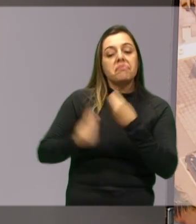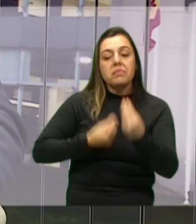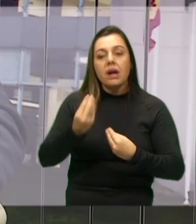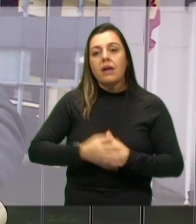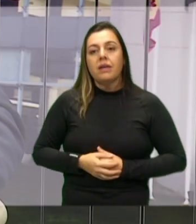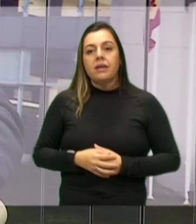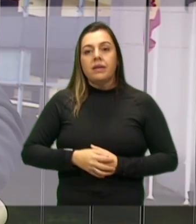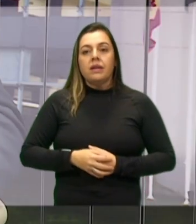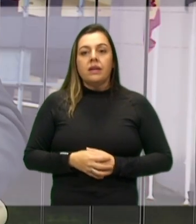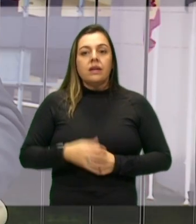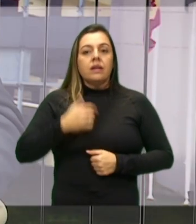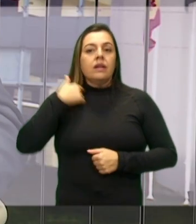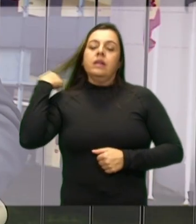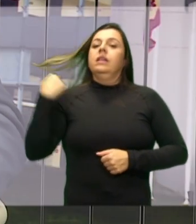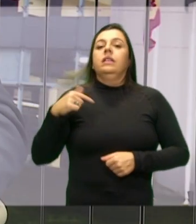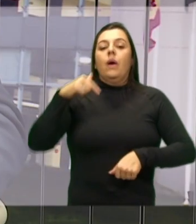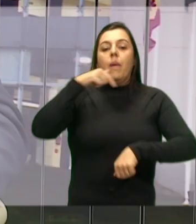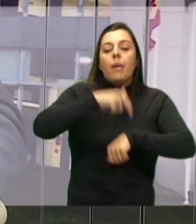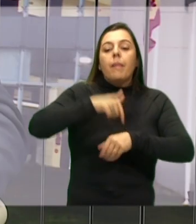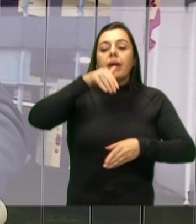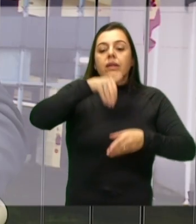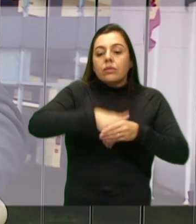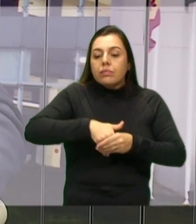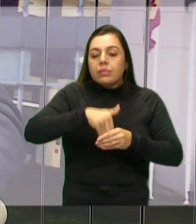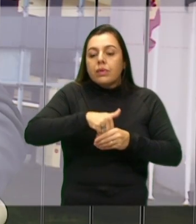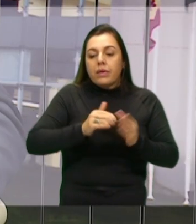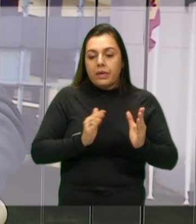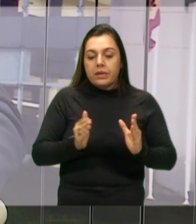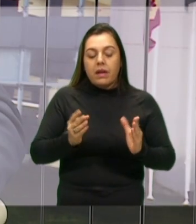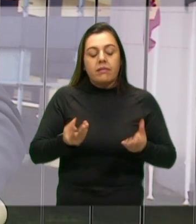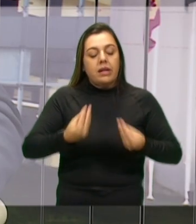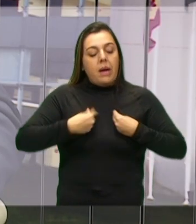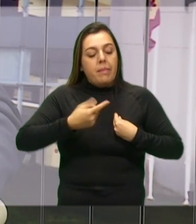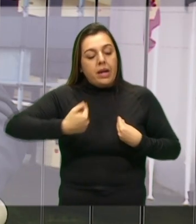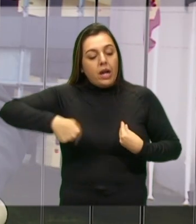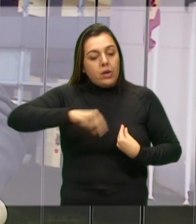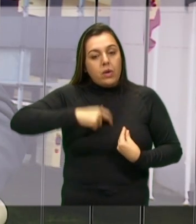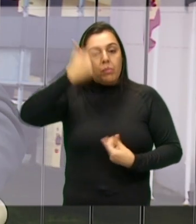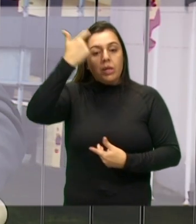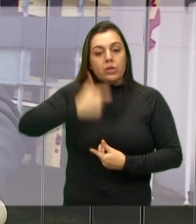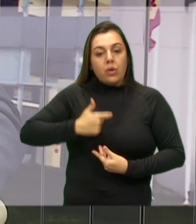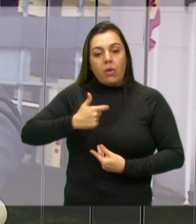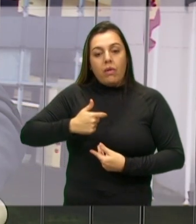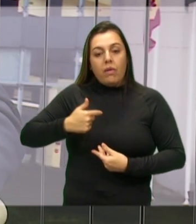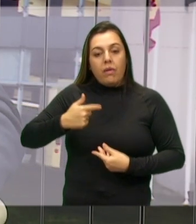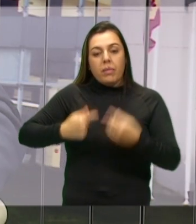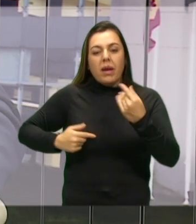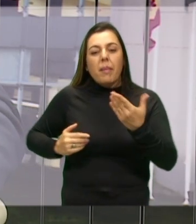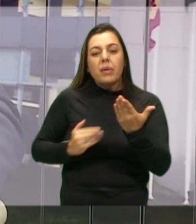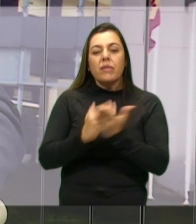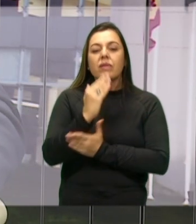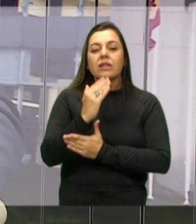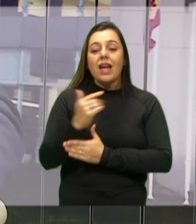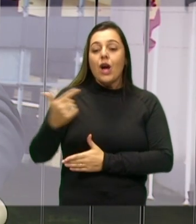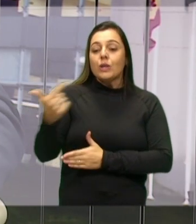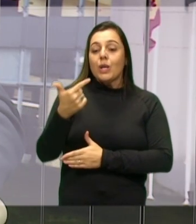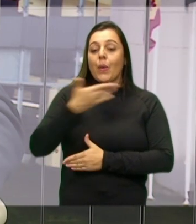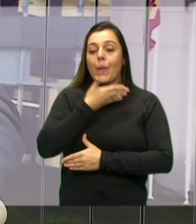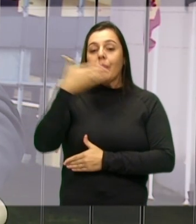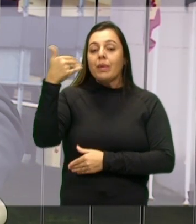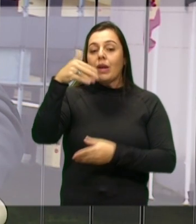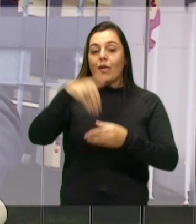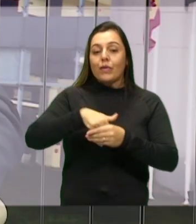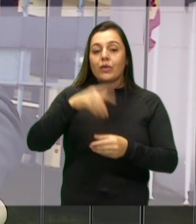está? Bom, a reeleição, né, ela traz para a gente, como político, a aprovação, né, ainda mais sendo o segundo mais votado